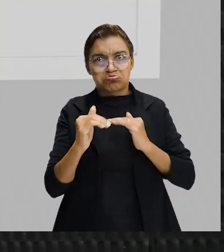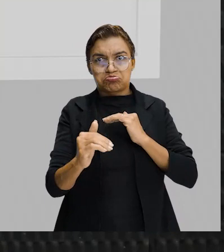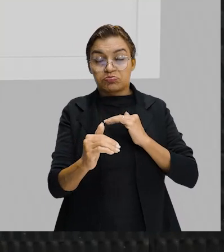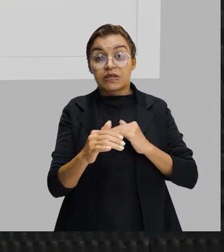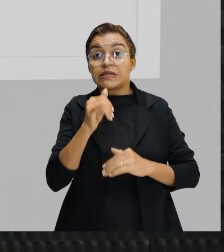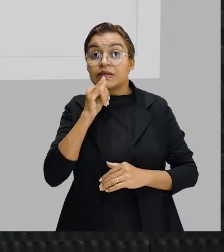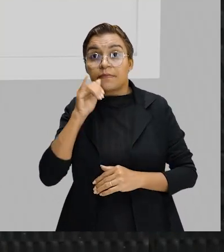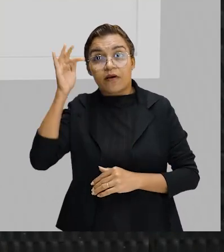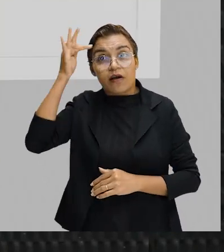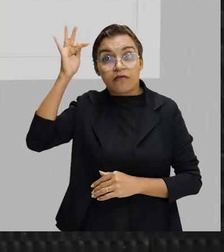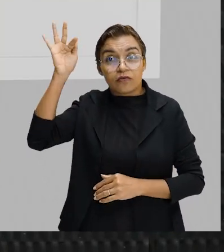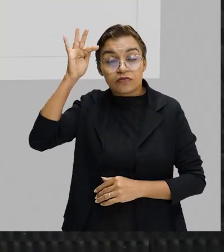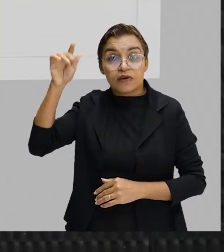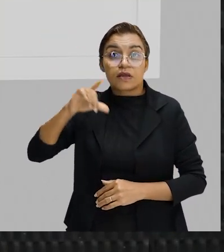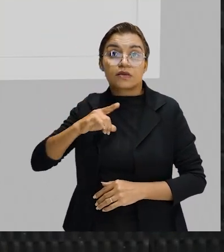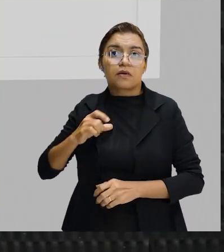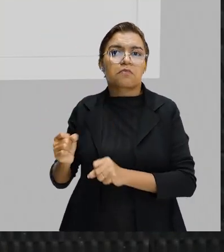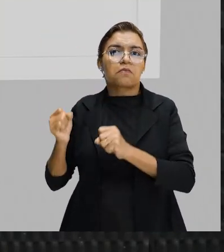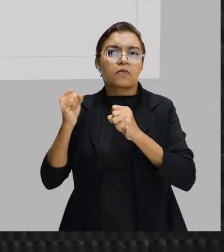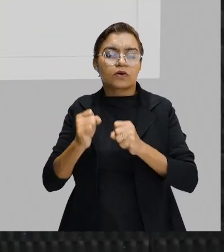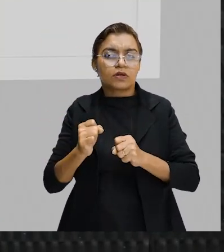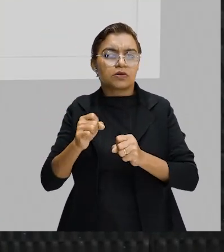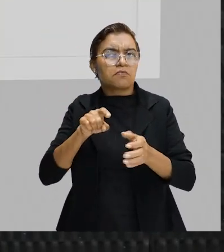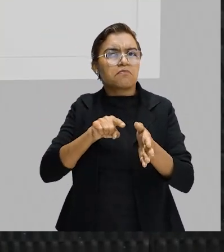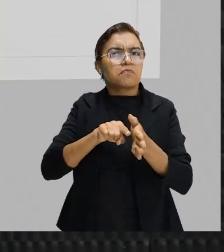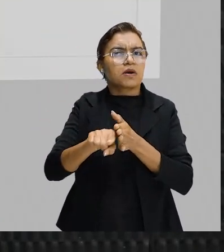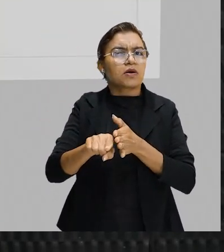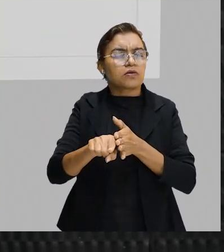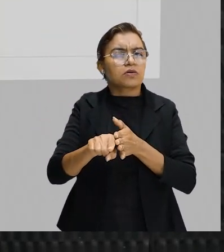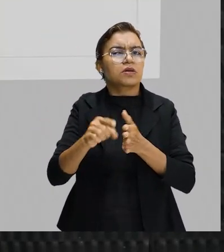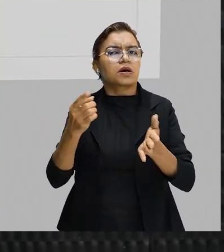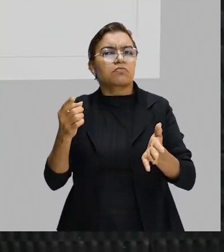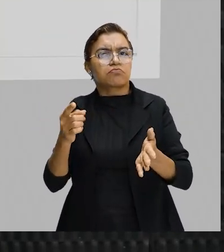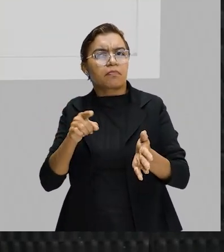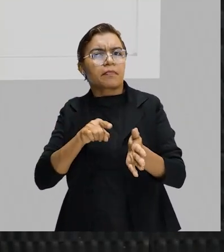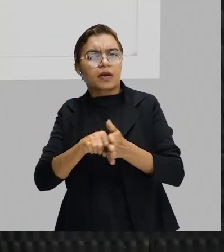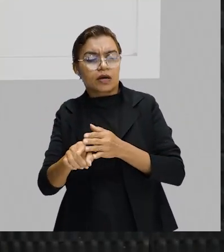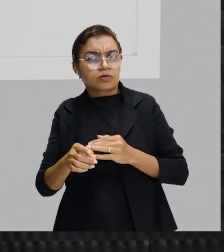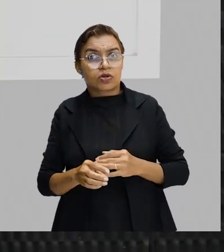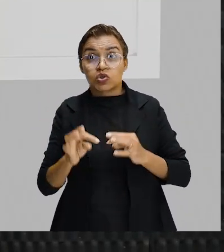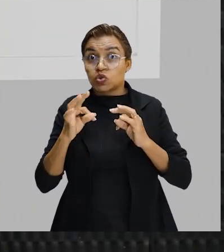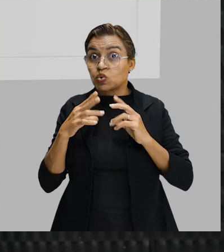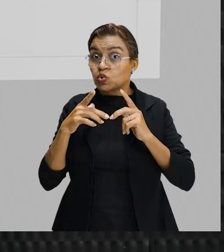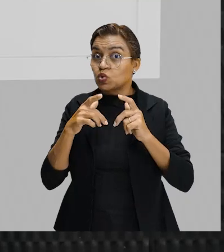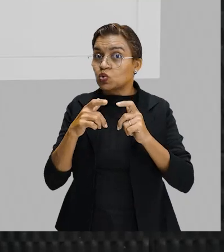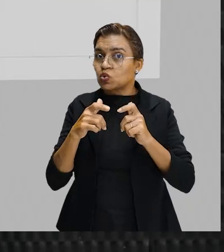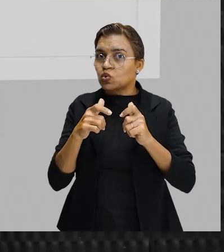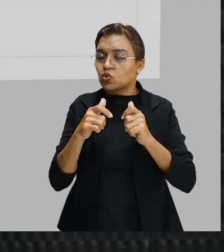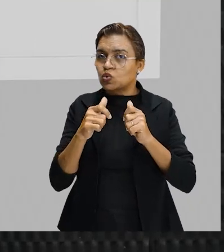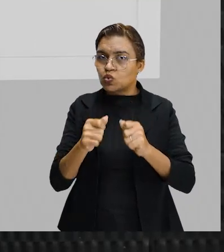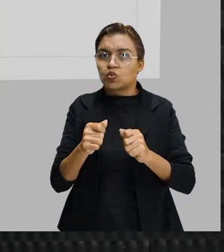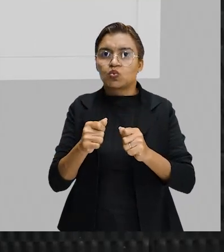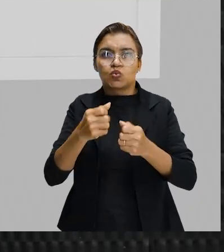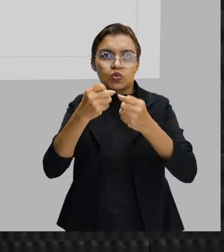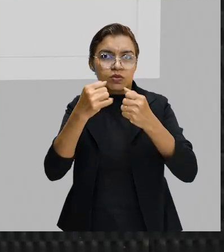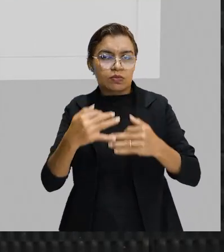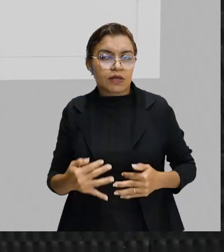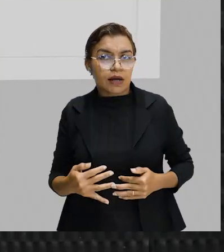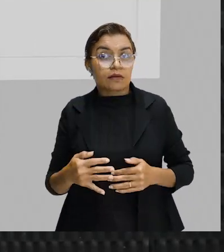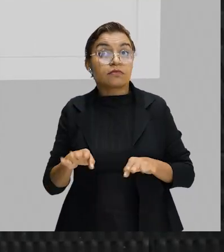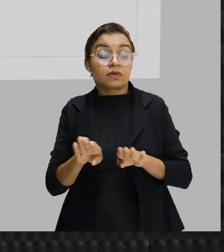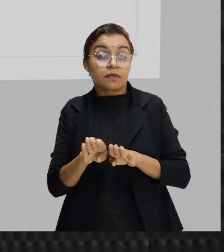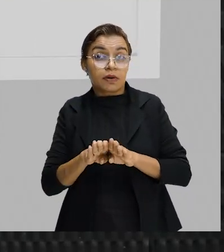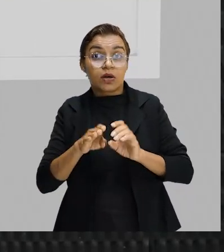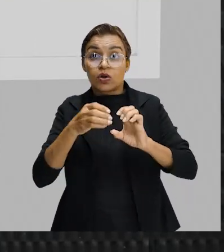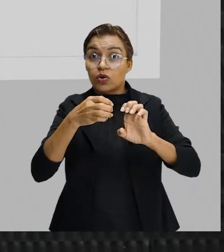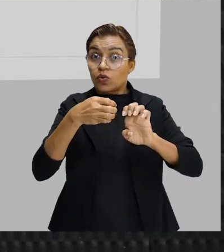A filosofia tem o poder de questionar, na verdade, tudo que está sendo colocado, inclusive o próprio elemento